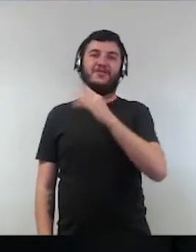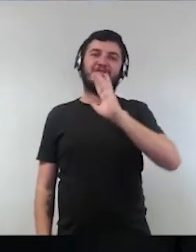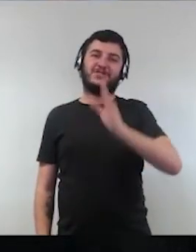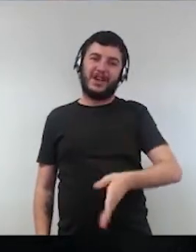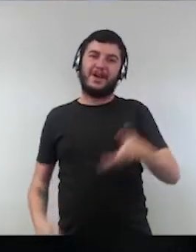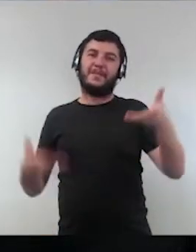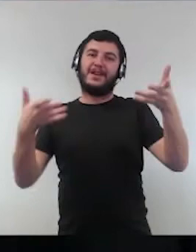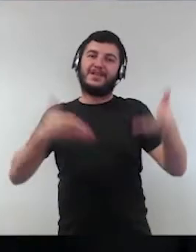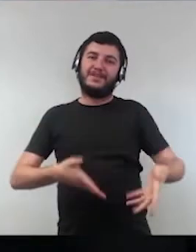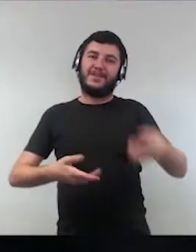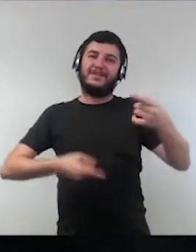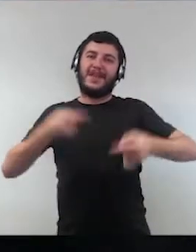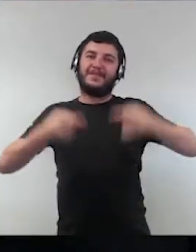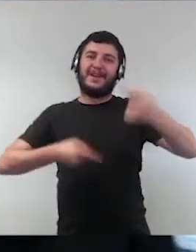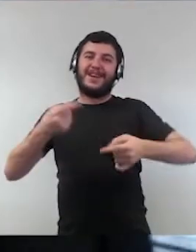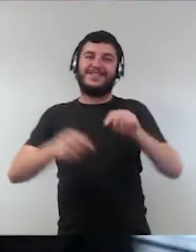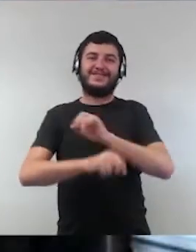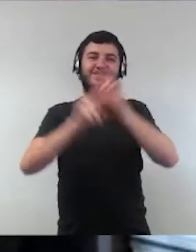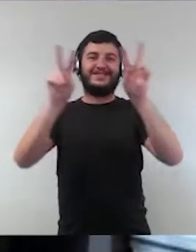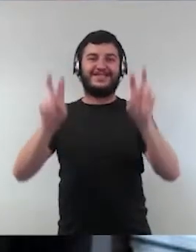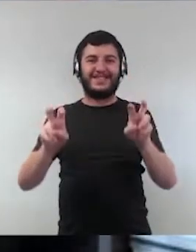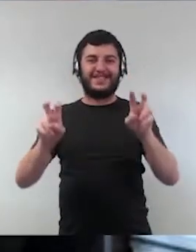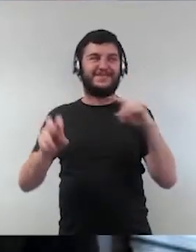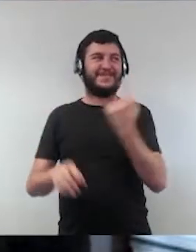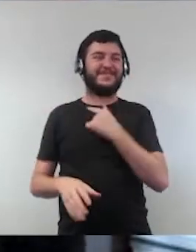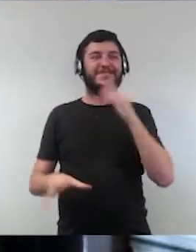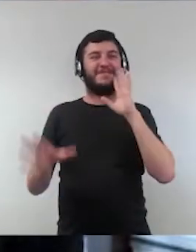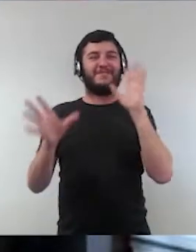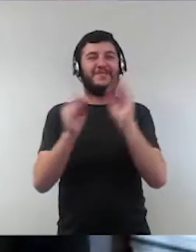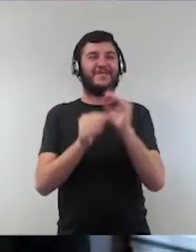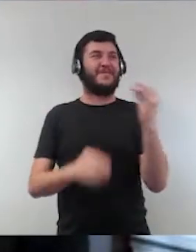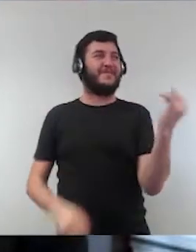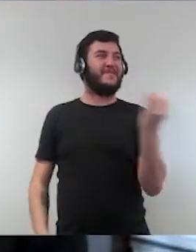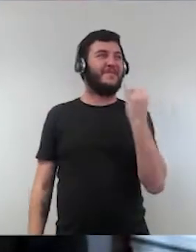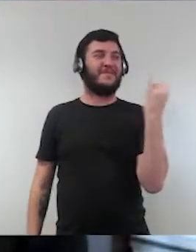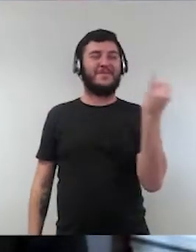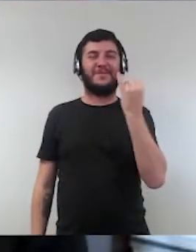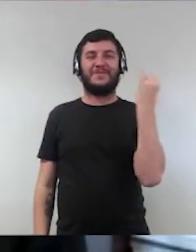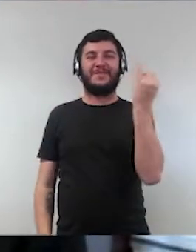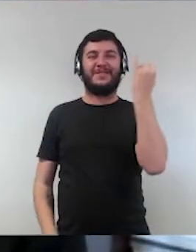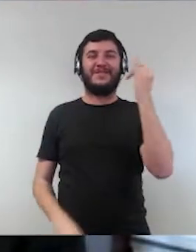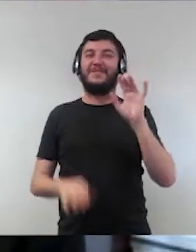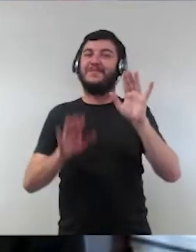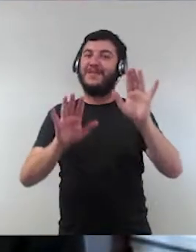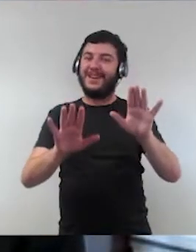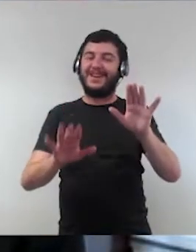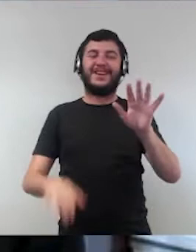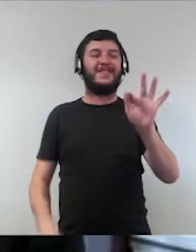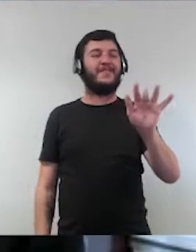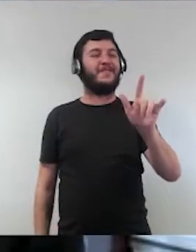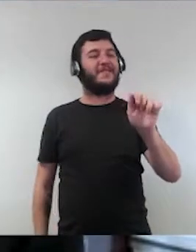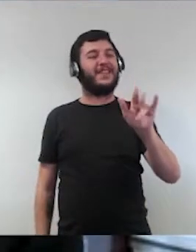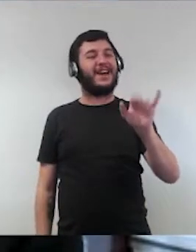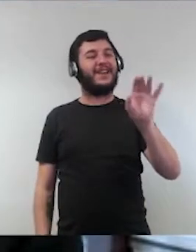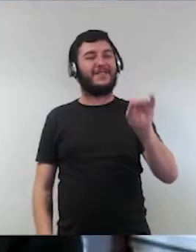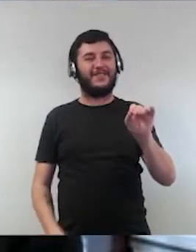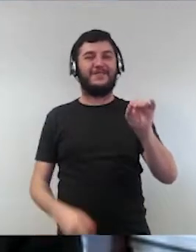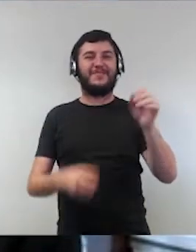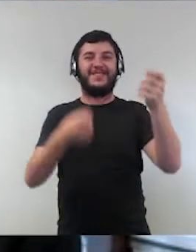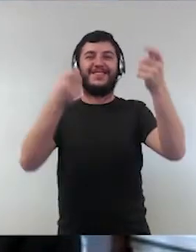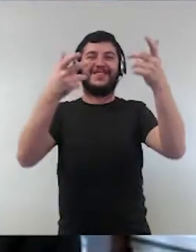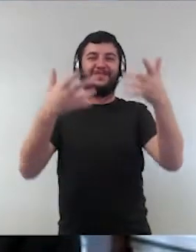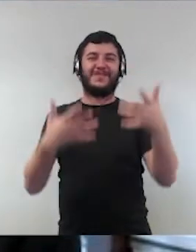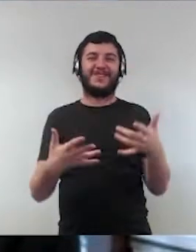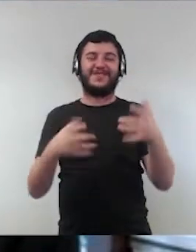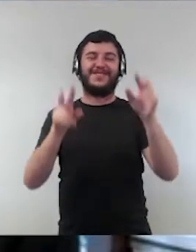participado de tantos debates sobre esse tema tão relevante. Parece que o Flávio realmente fez um corte interessante dos